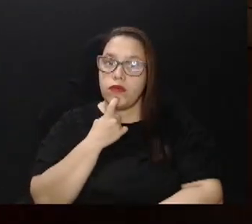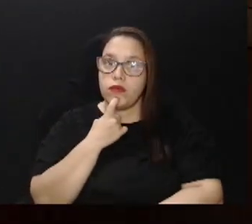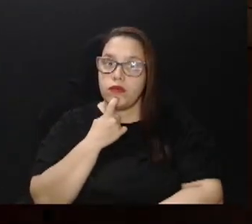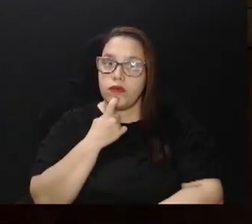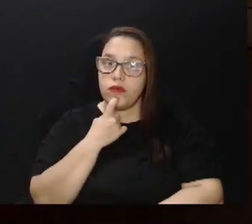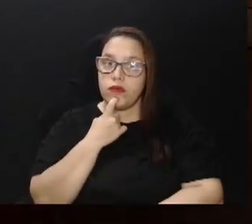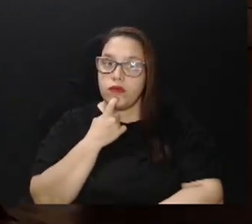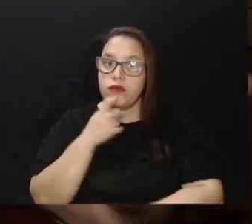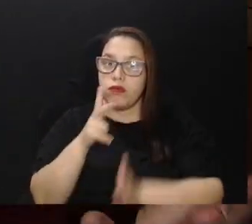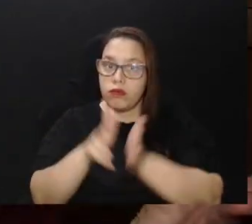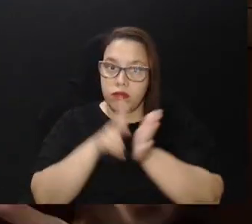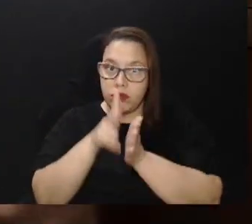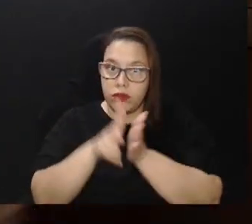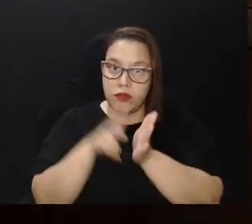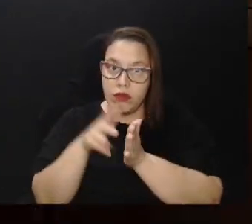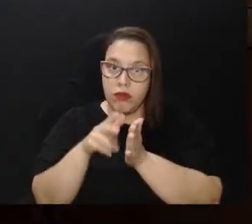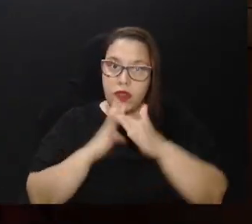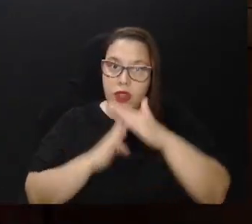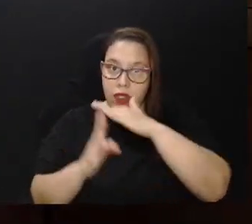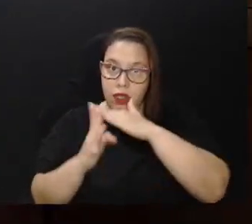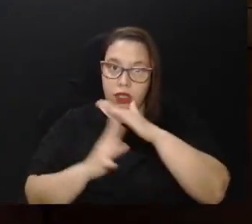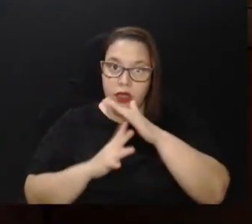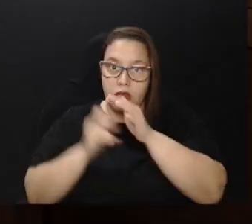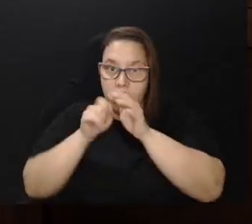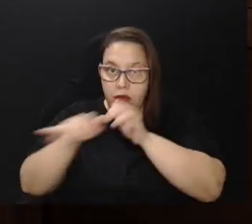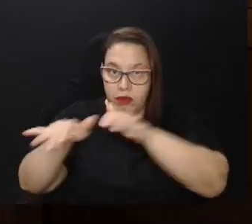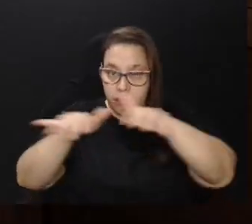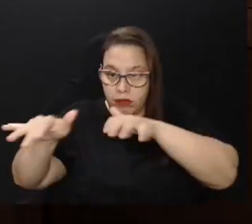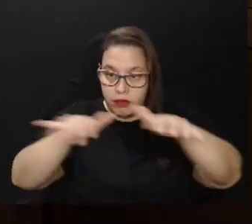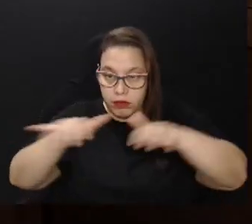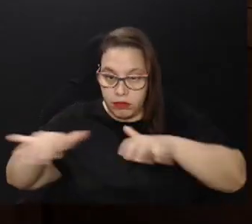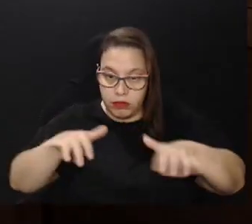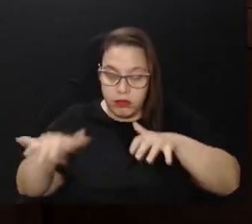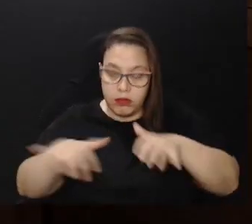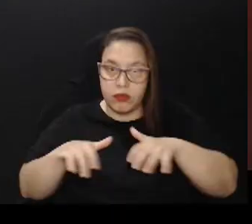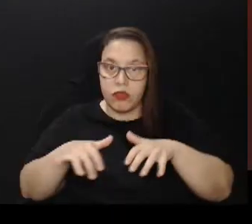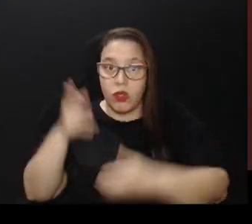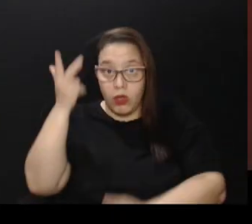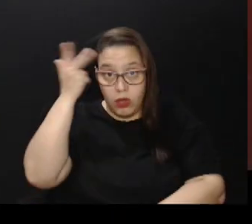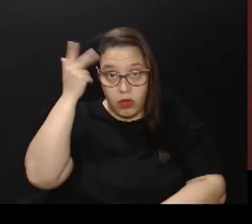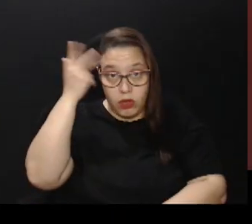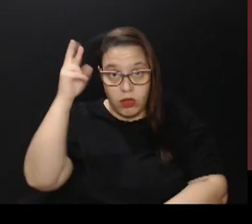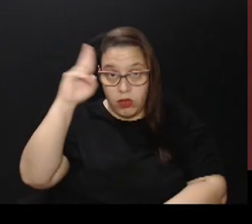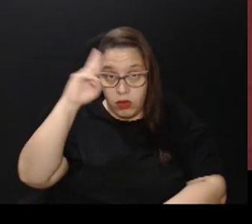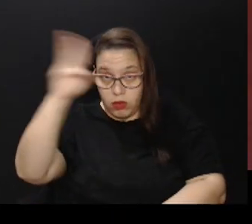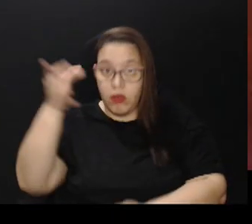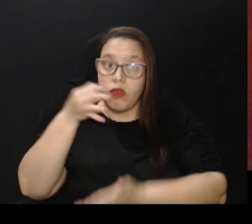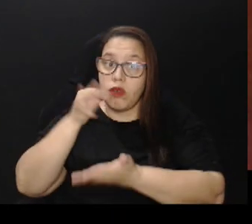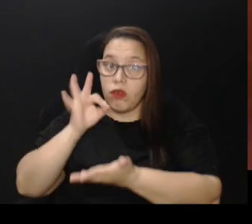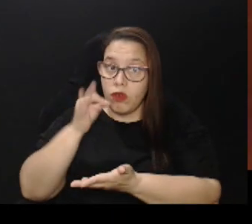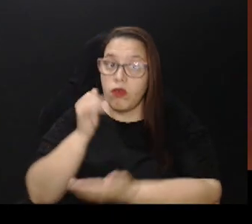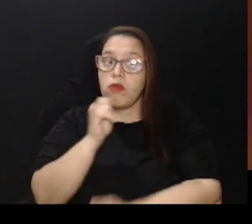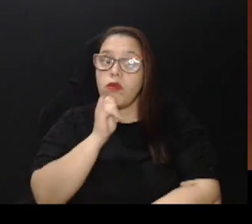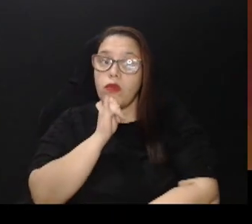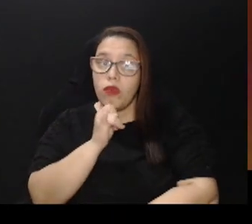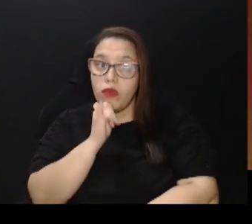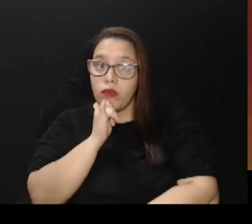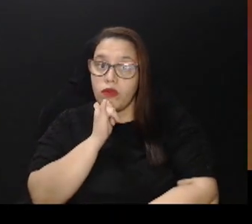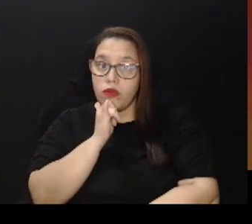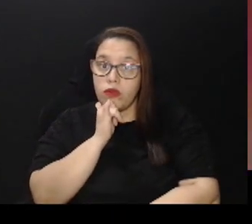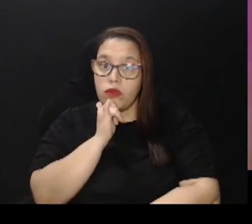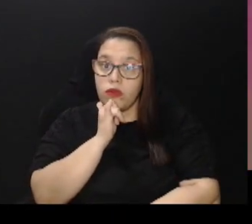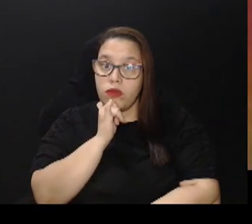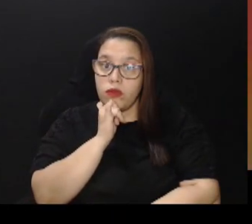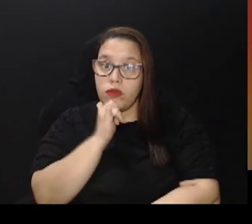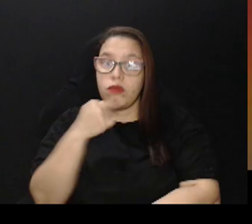os imigrantes eram distribuídos. Então era muito comum os barões do café, por exemplo, irem para